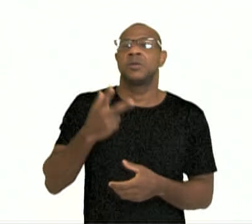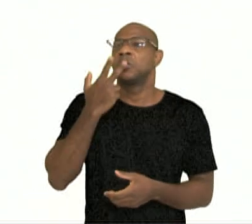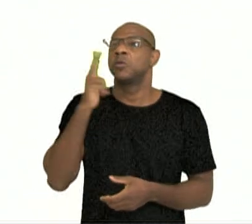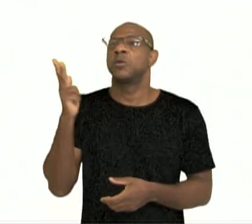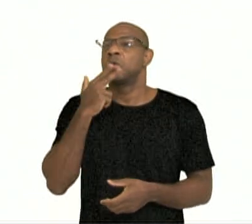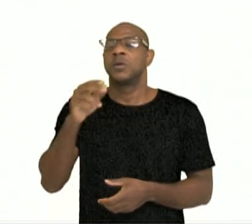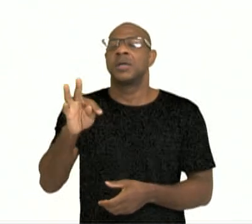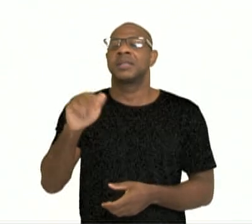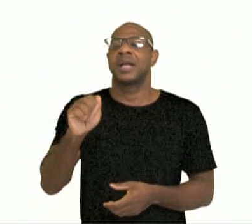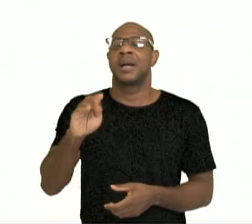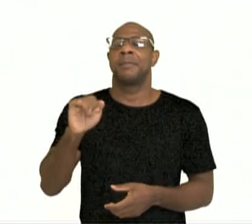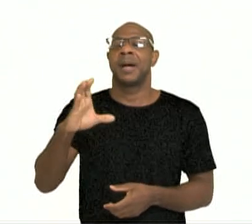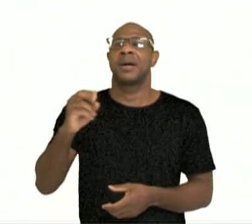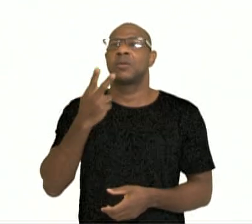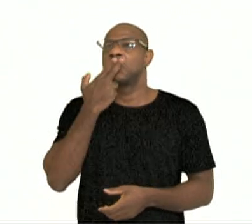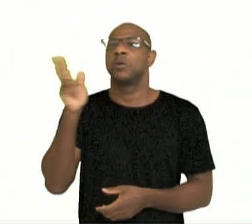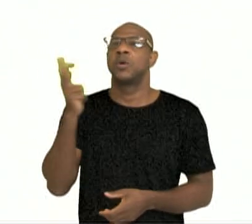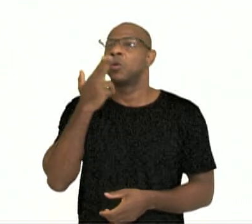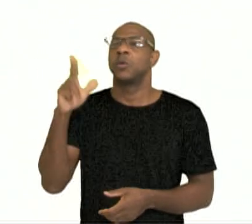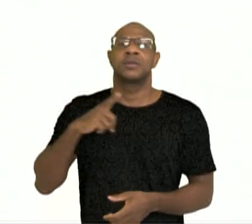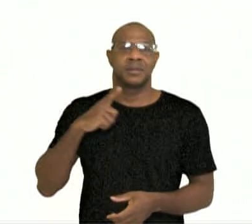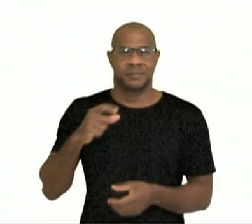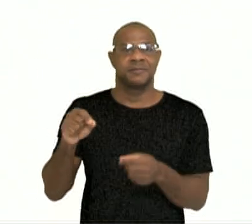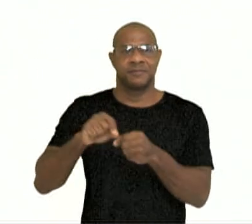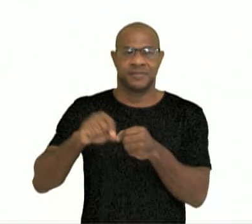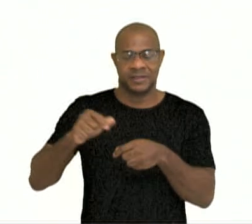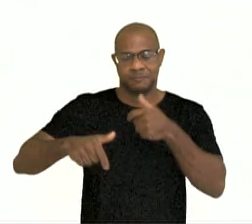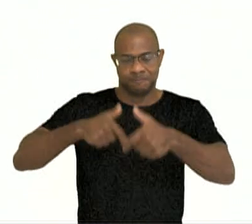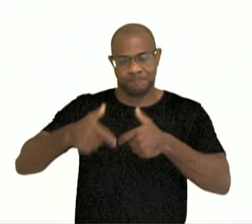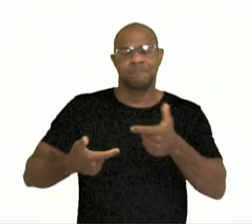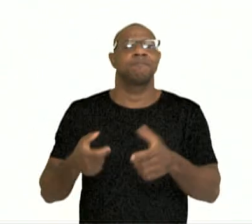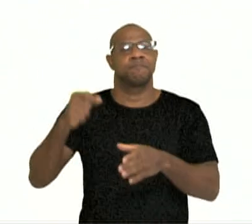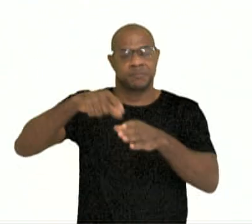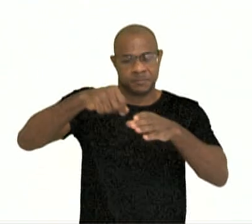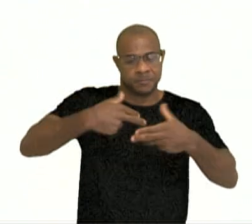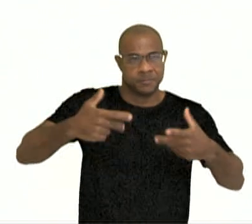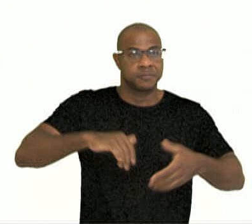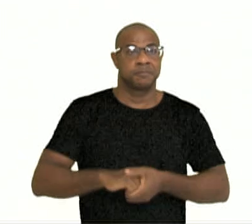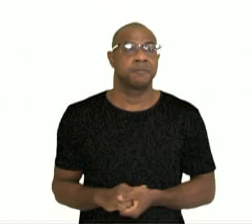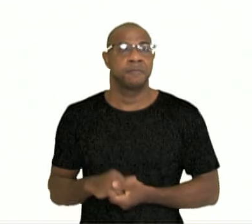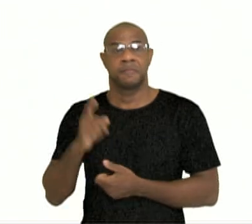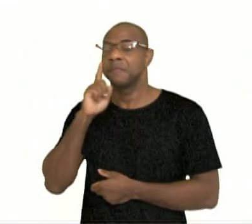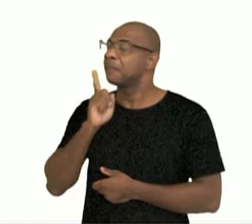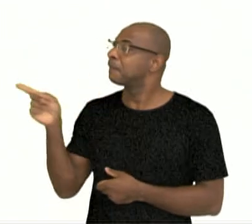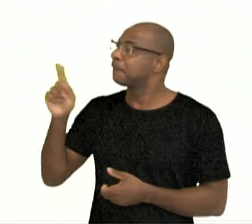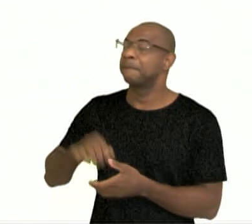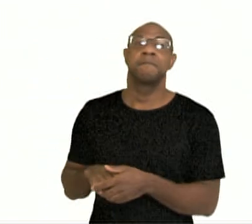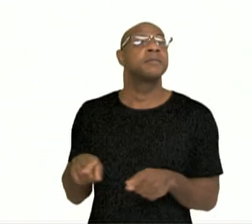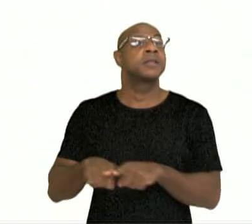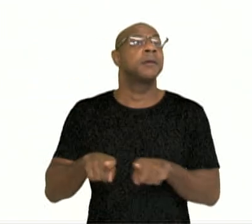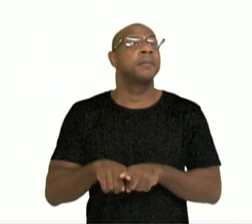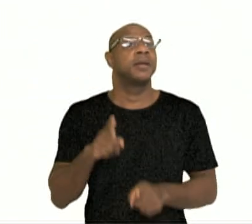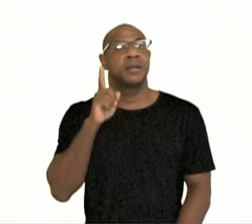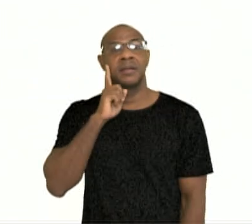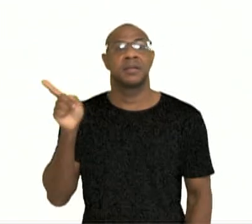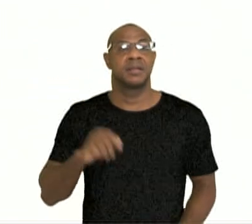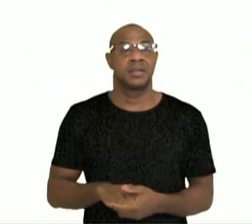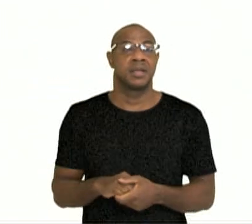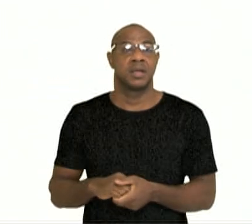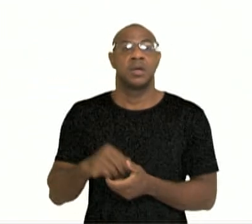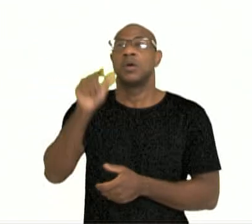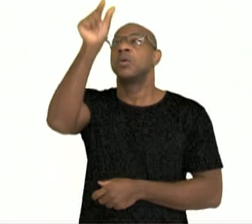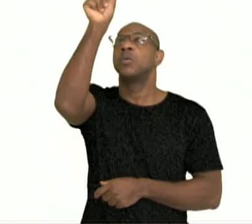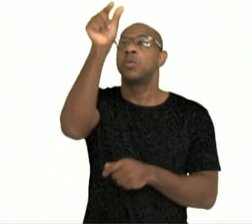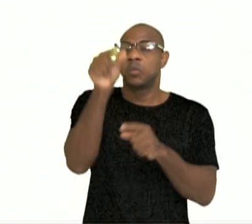que era a criação de animais. Então eram as principais atividades desse início ali. A parte que era portuguesa, que está destacada